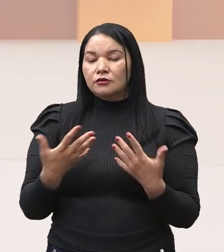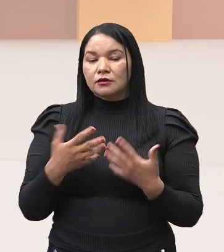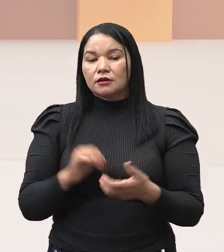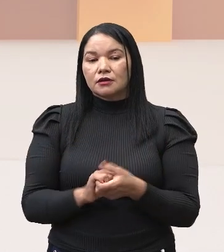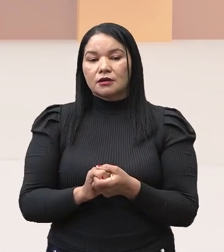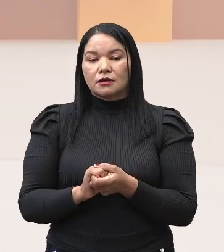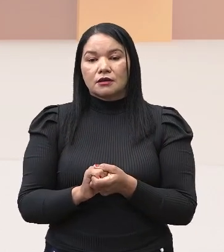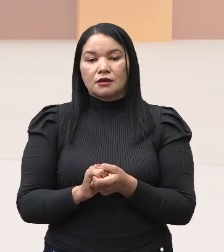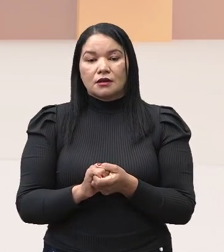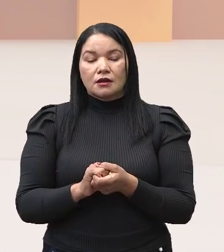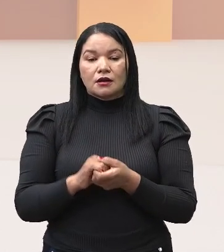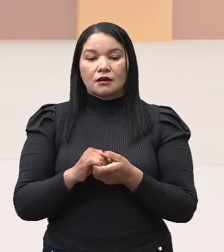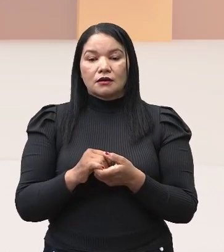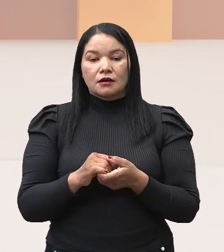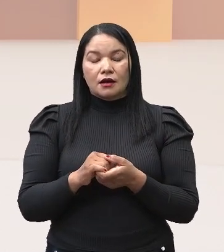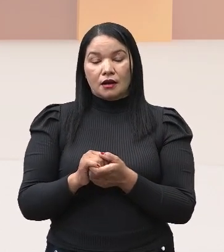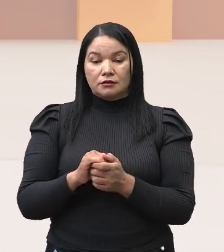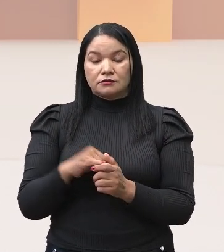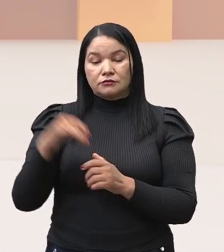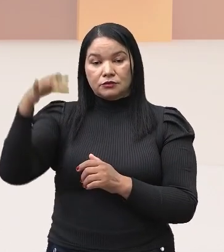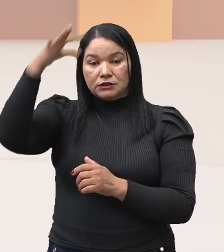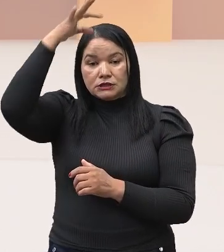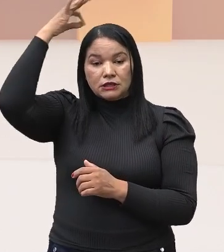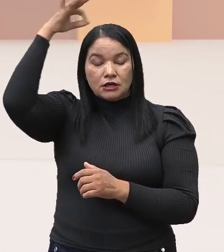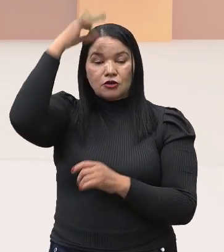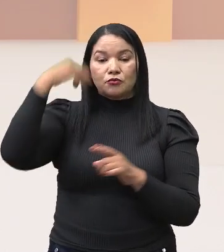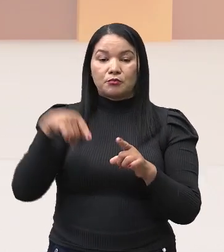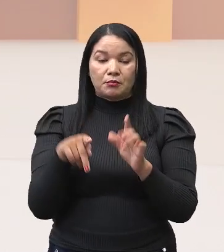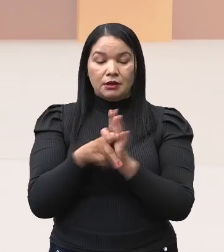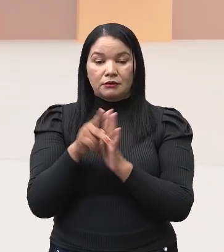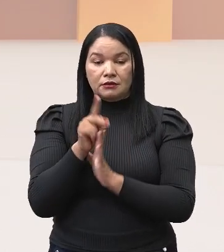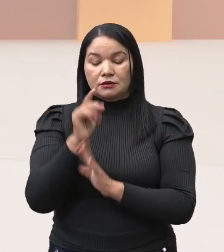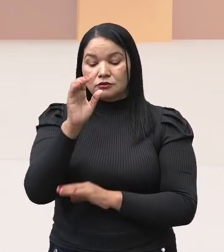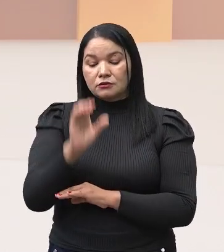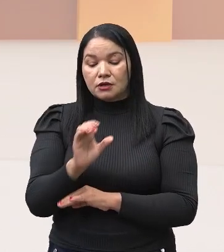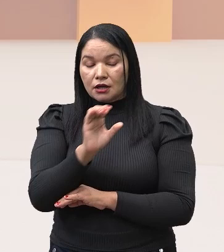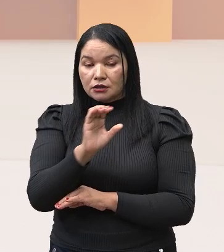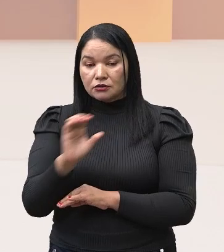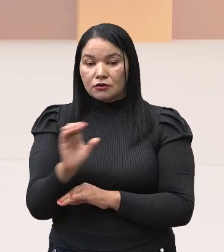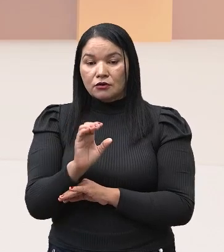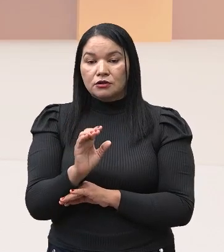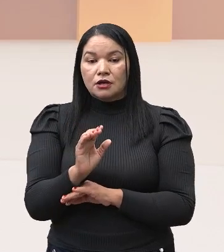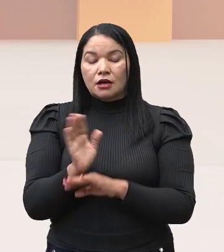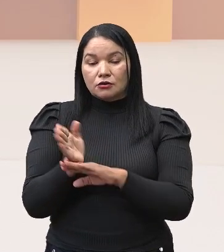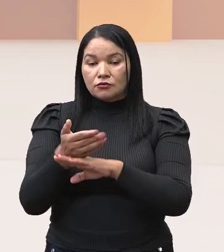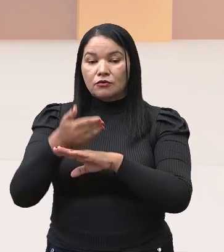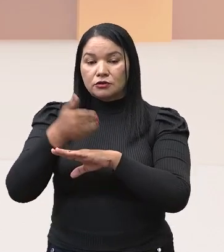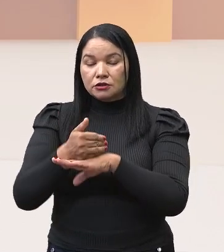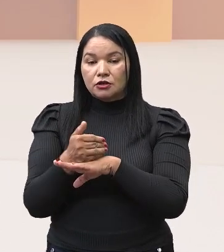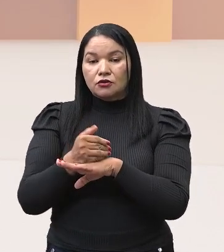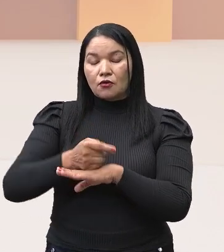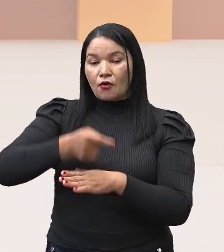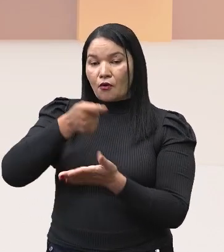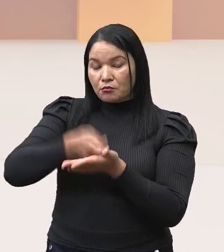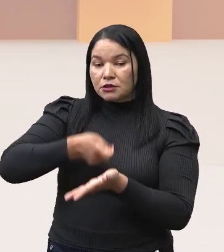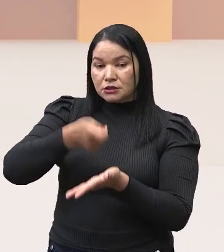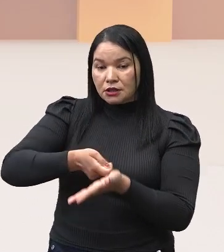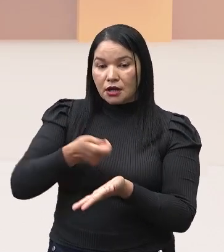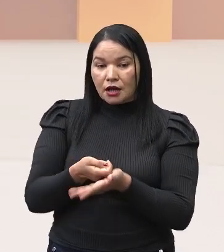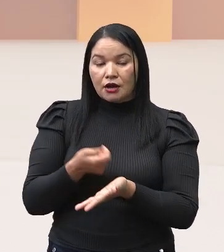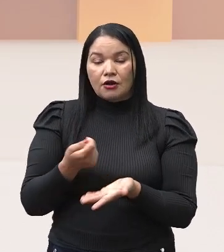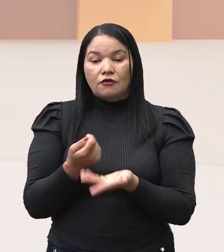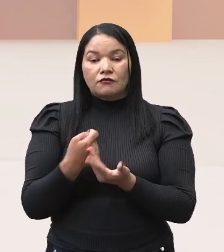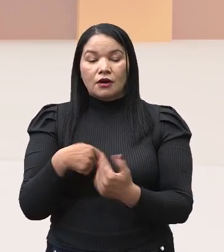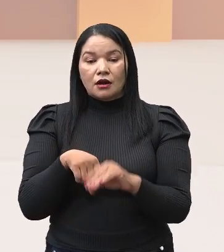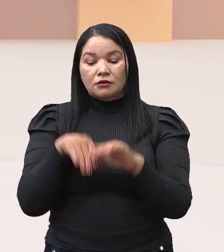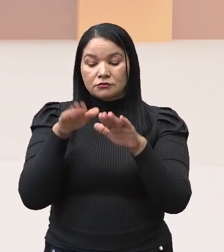algum santo católico, celebrando ali o colonizador, ele está ali